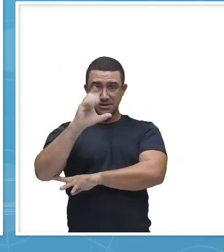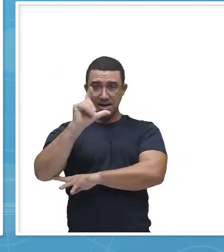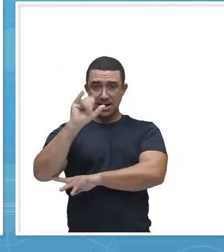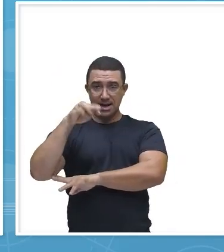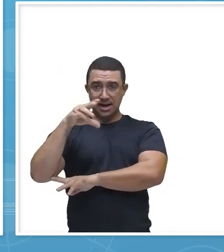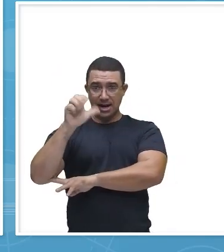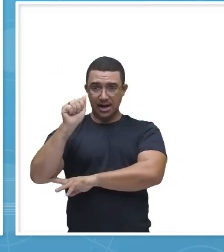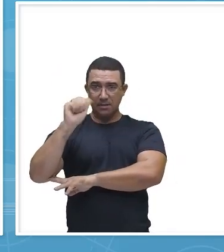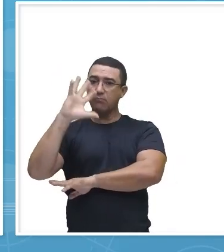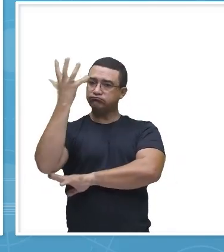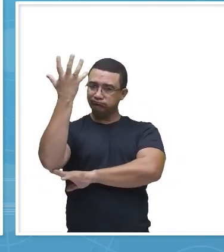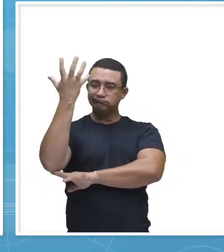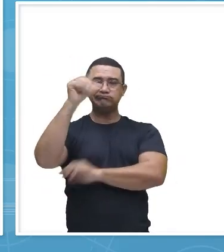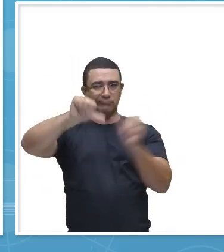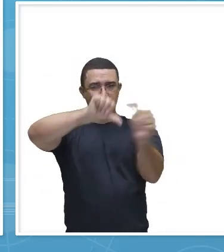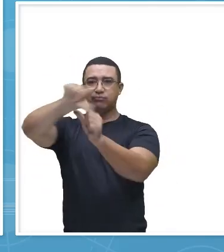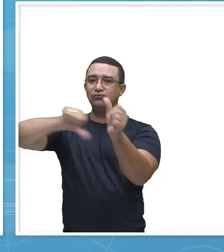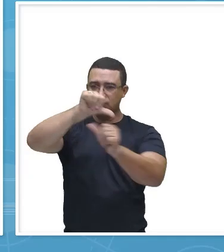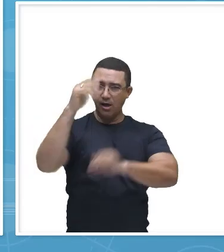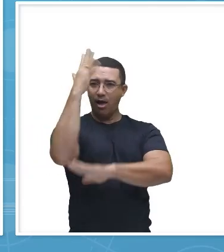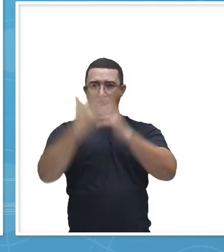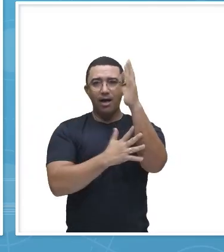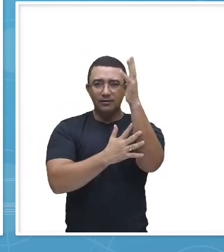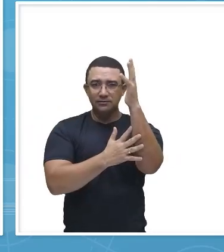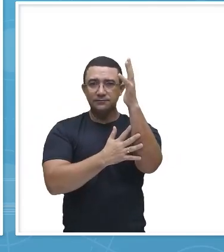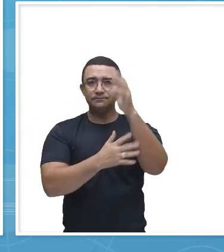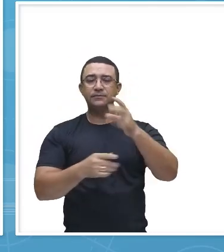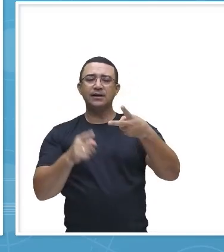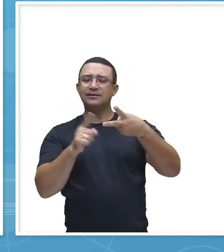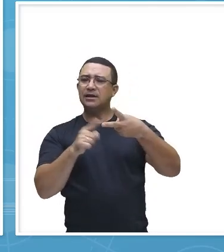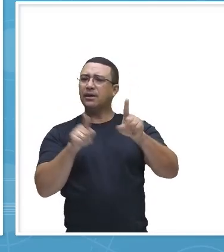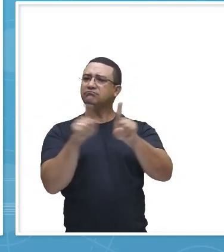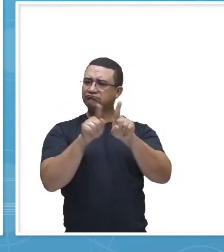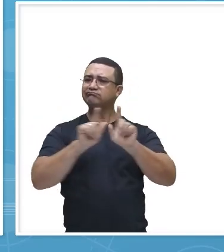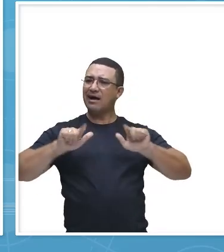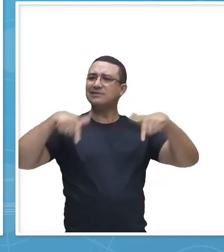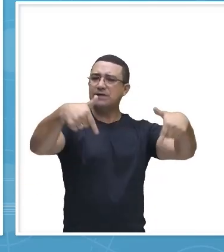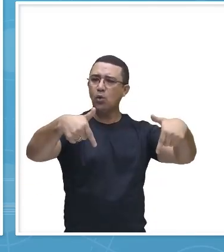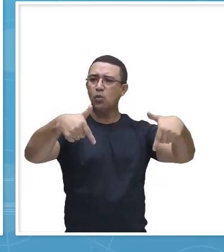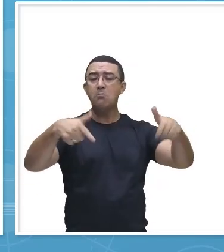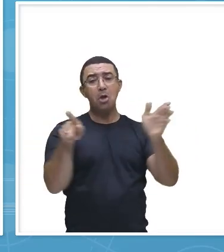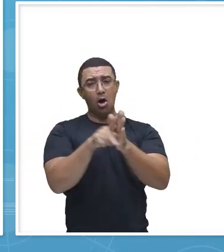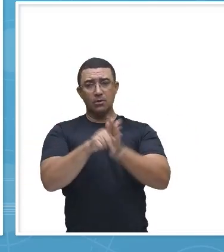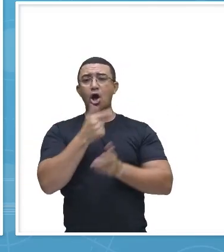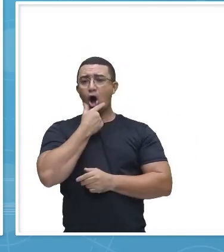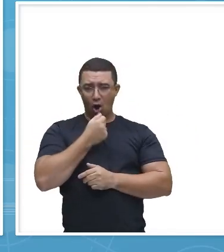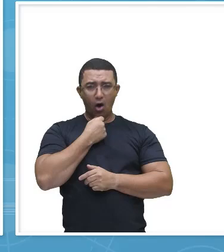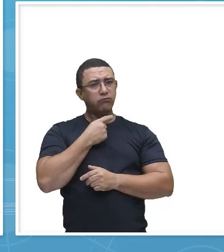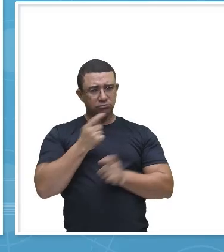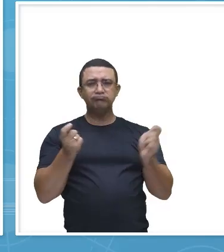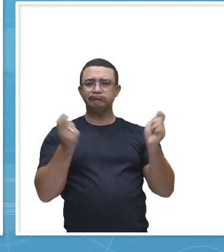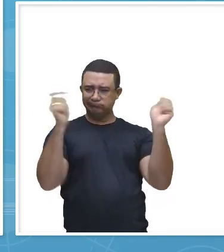por transformar a natureza. O segundo agente que pode modificar a natureza é a ação do homem, tá bom? A ação do